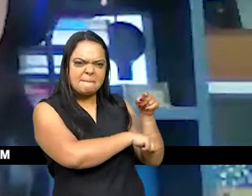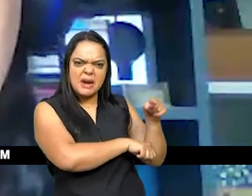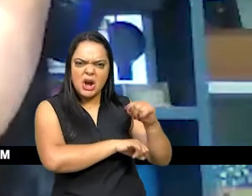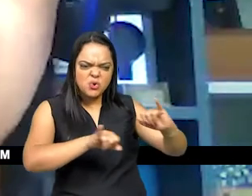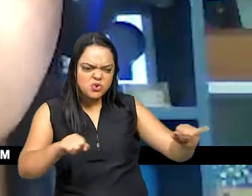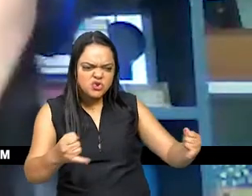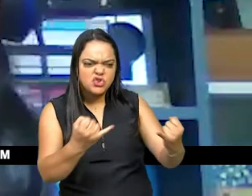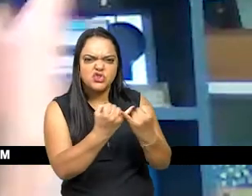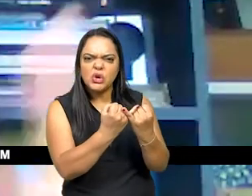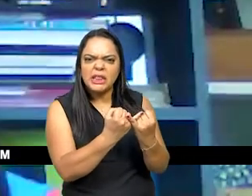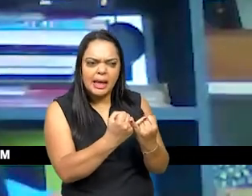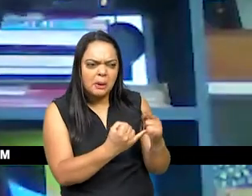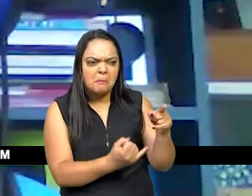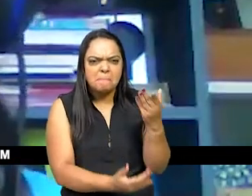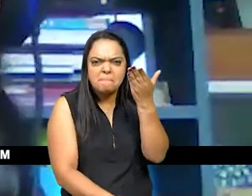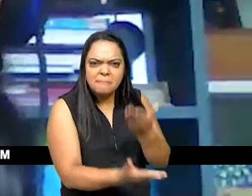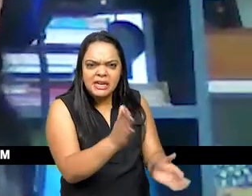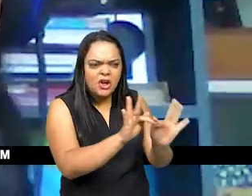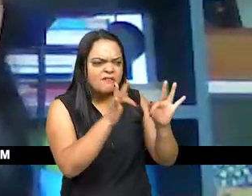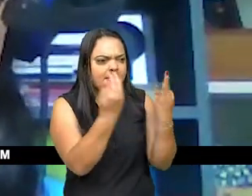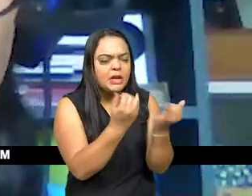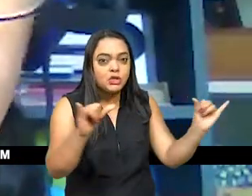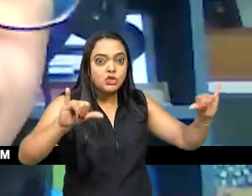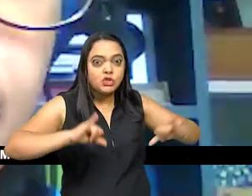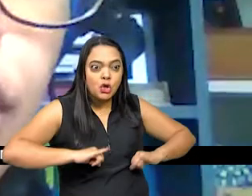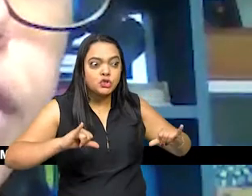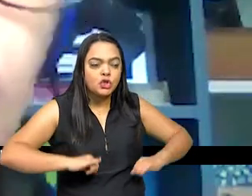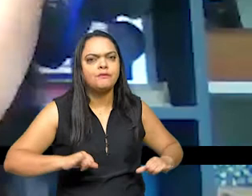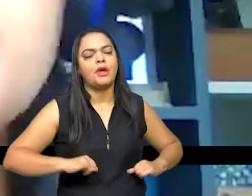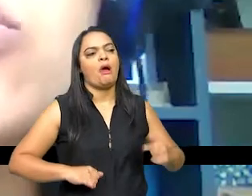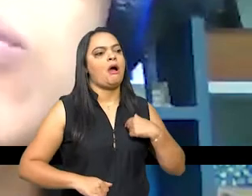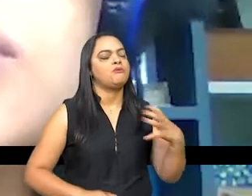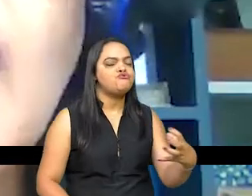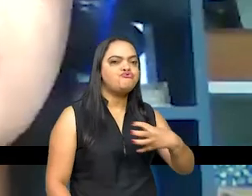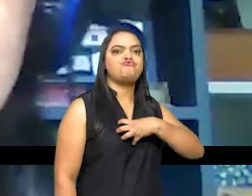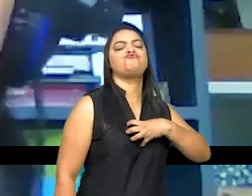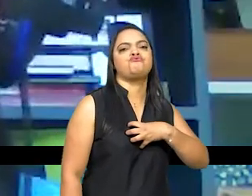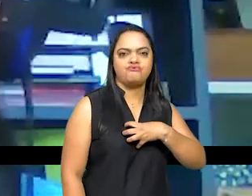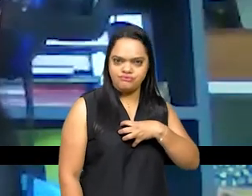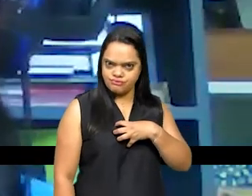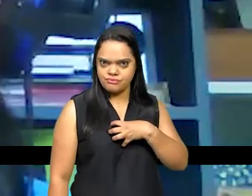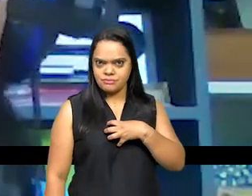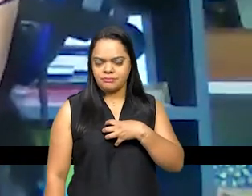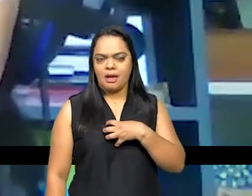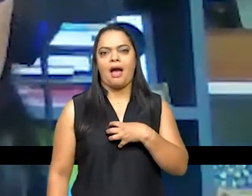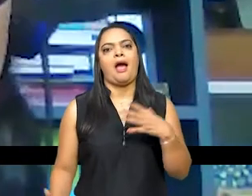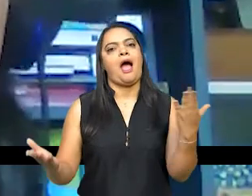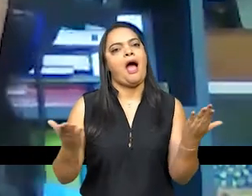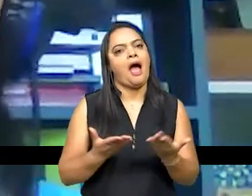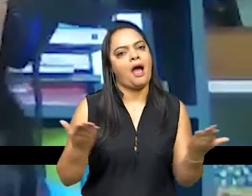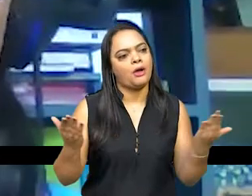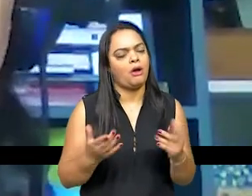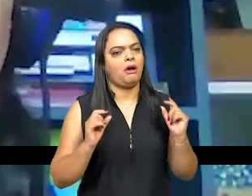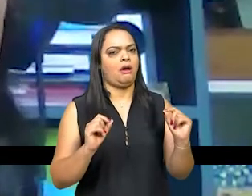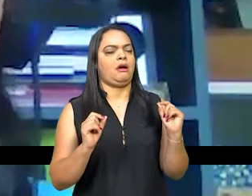ele perdeu sua família, aí isso causa um incômodo, e aí então eu vou ter um abandono tardio da raciologia. Quando ela chega